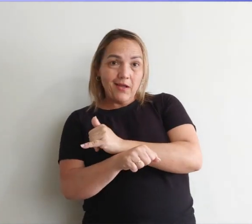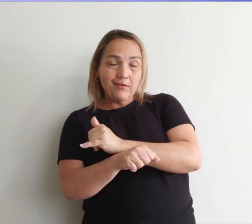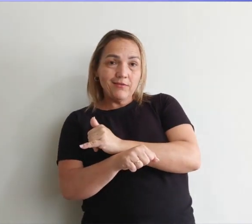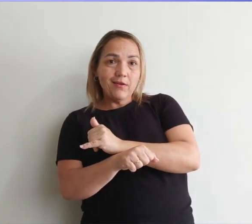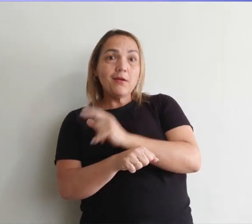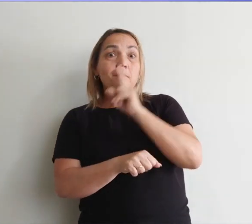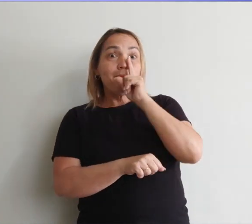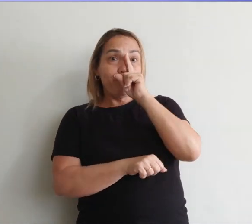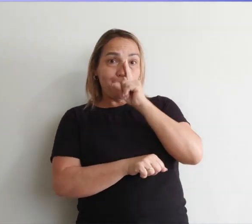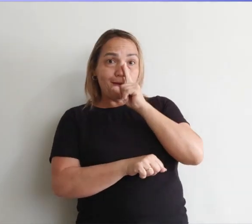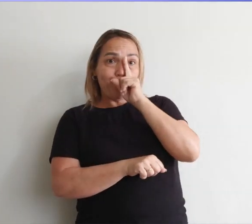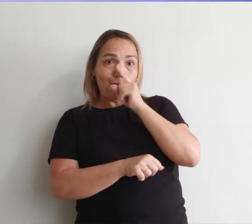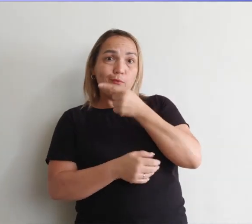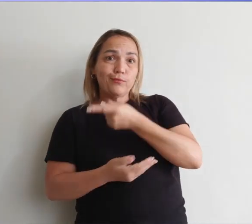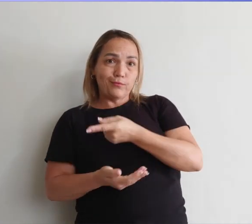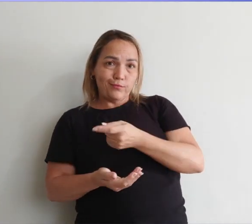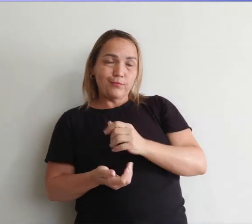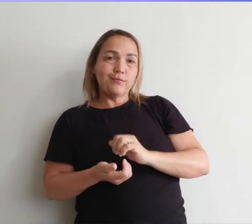correndo muito risco.